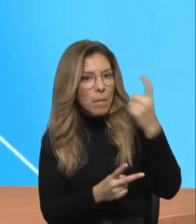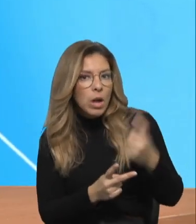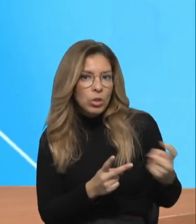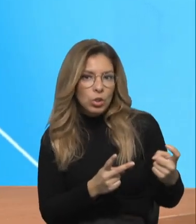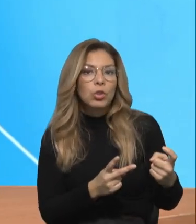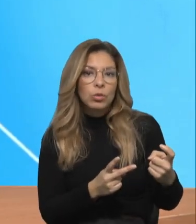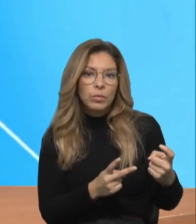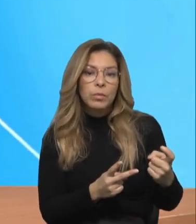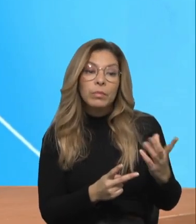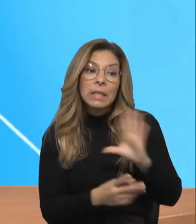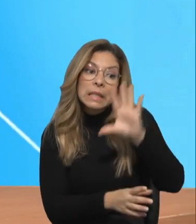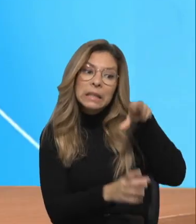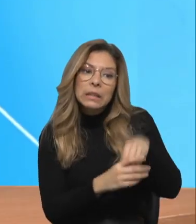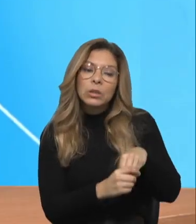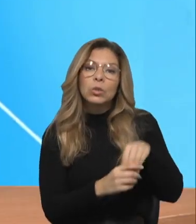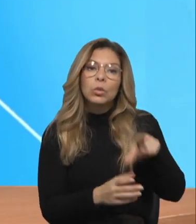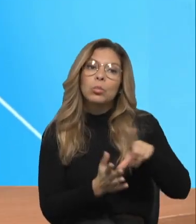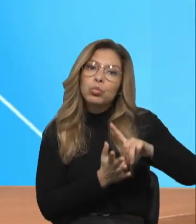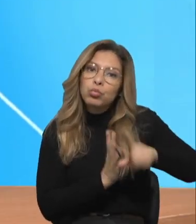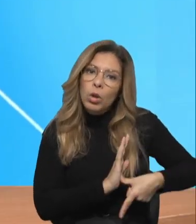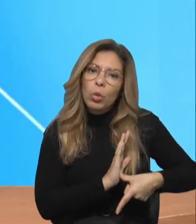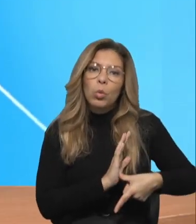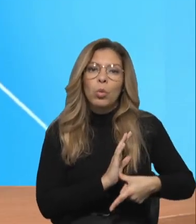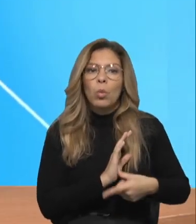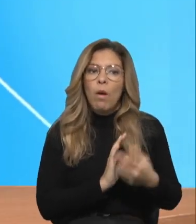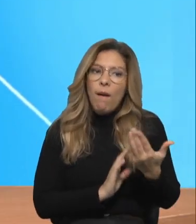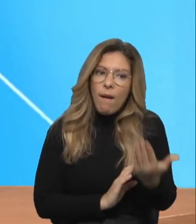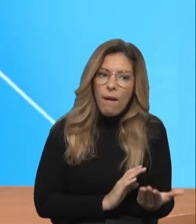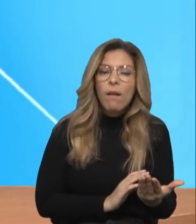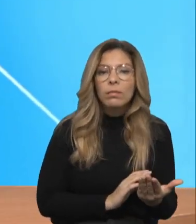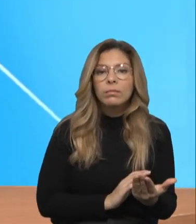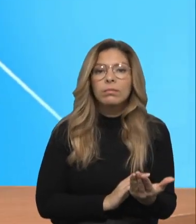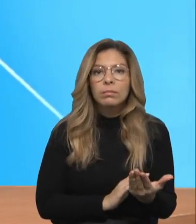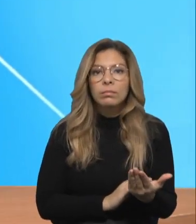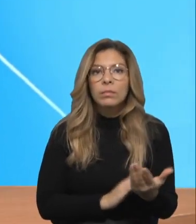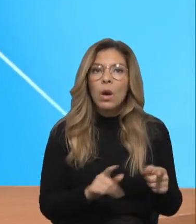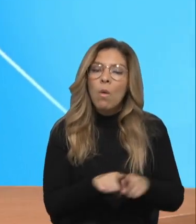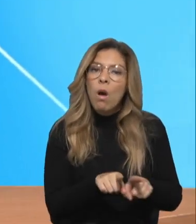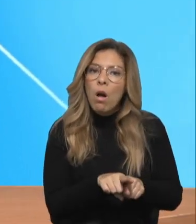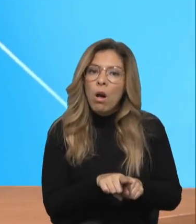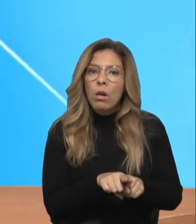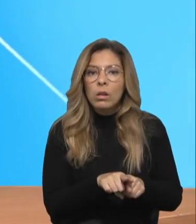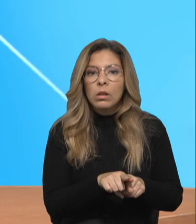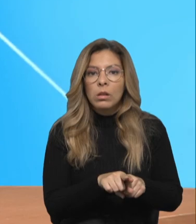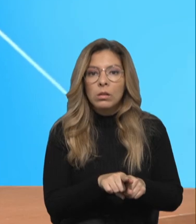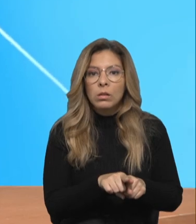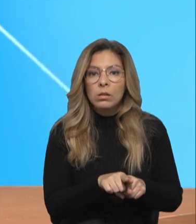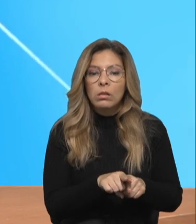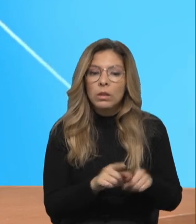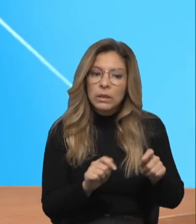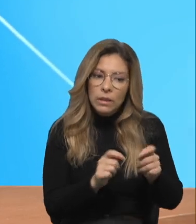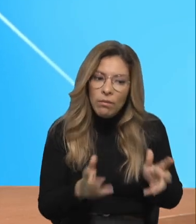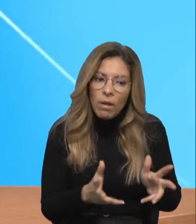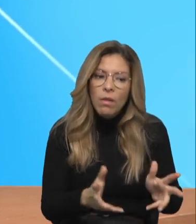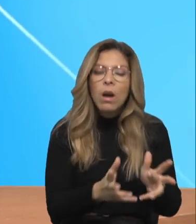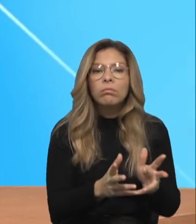onde o projeto Mosaico vem, que é uma organização que promova os